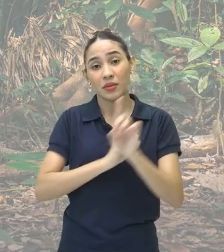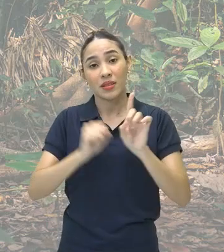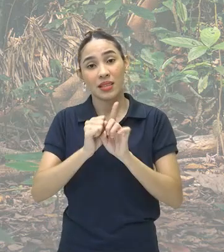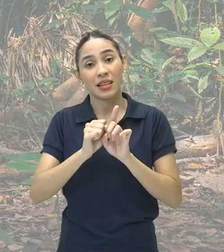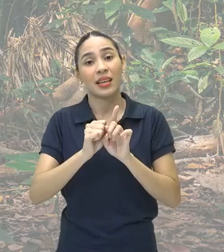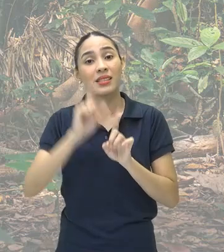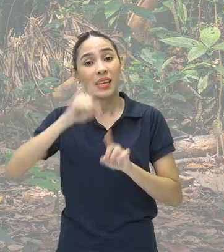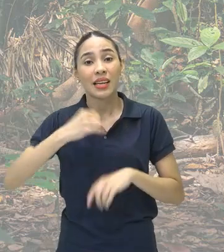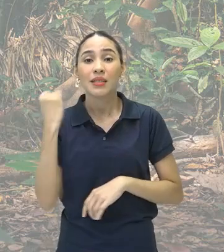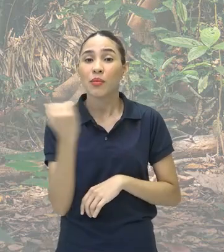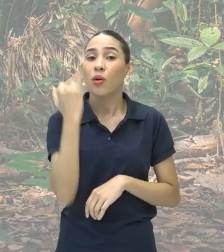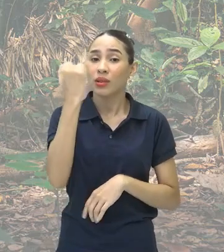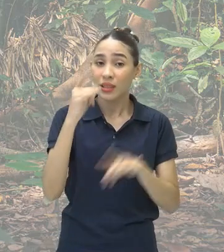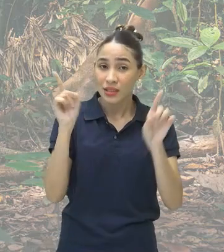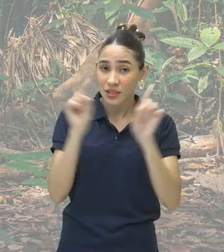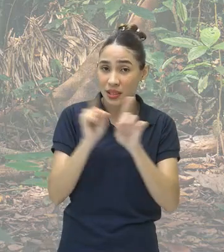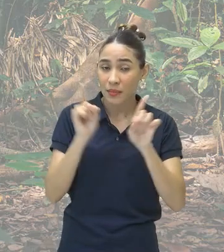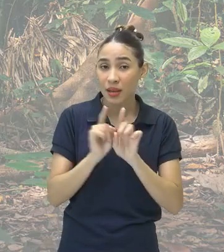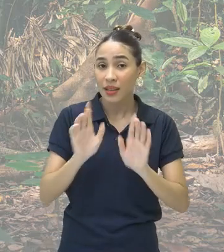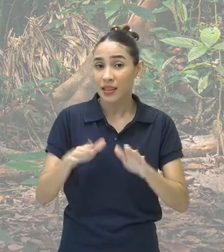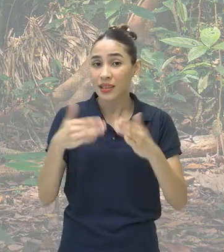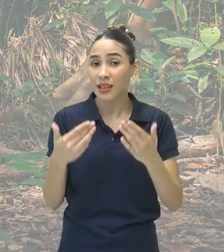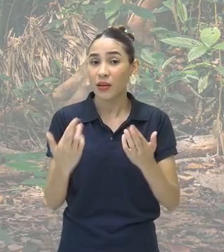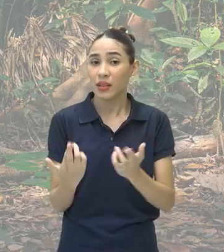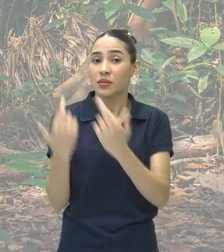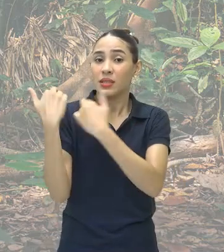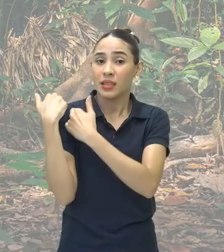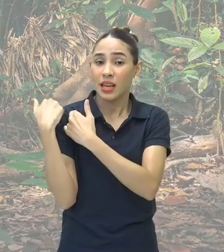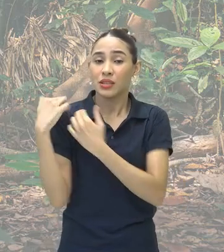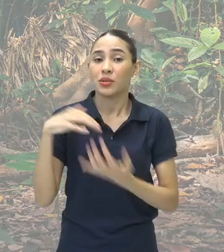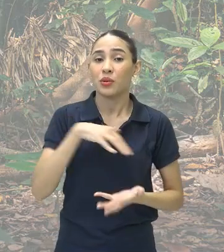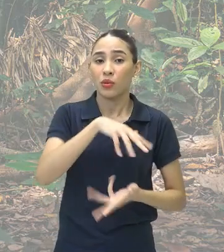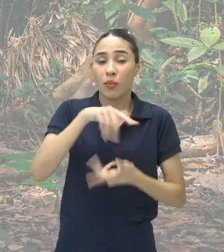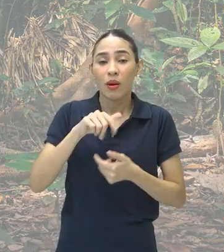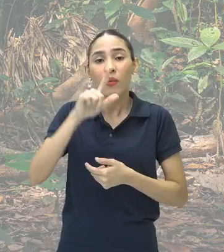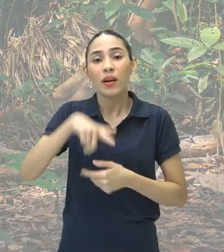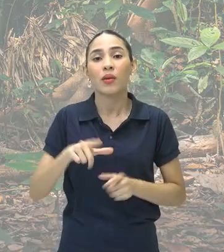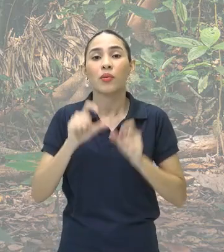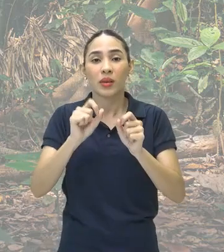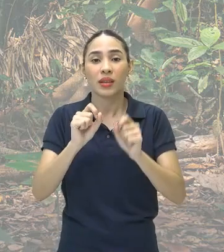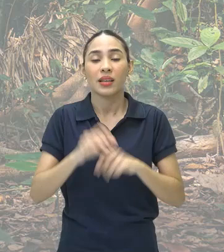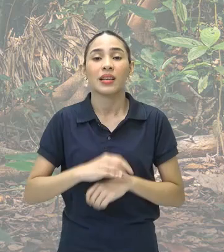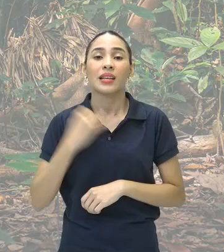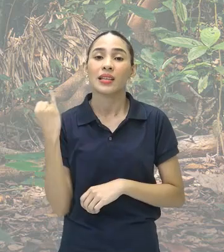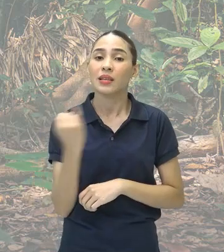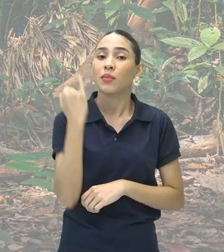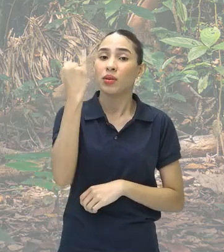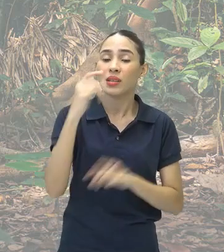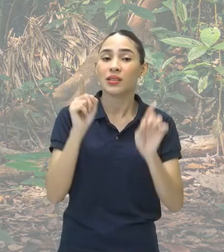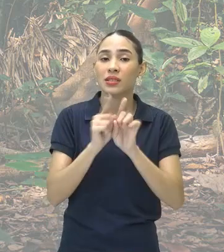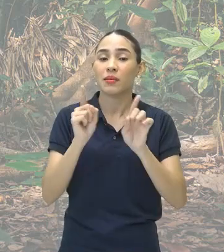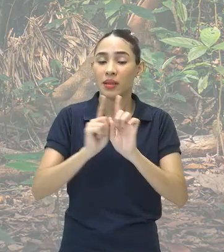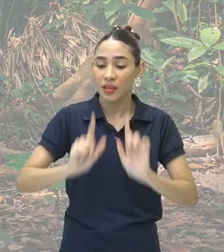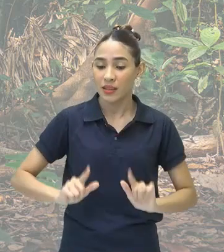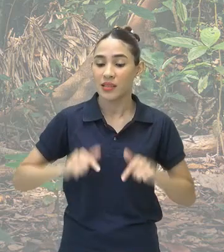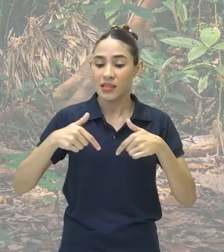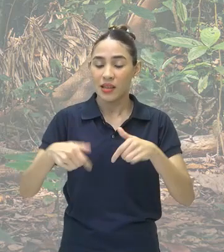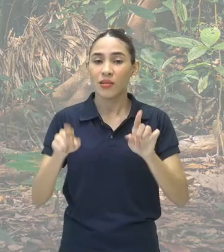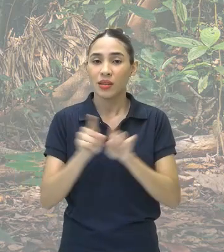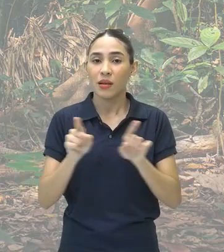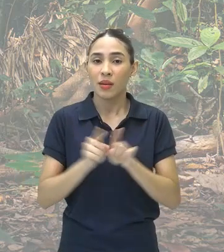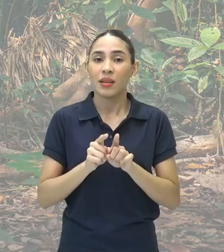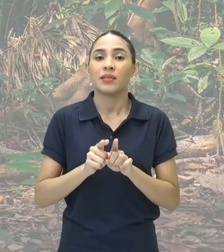ela é extremamente importante para isso. E a responsabilidade global são essenciais para enfrentar